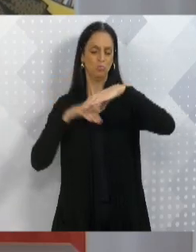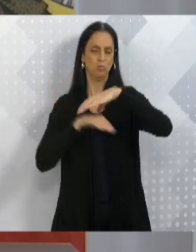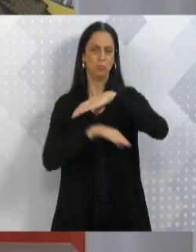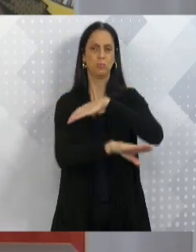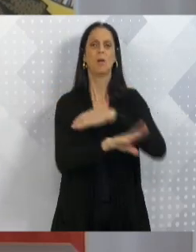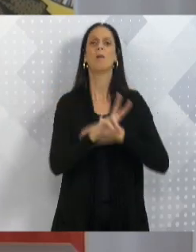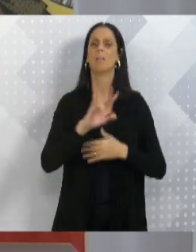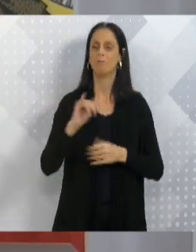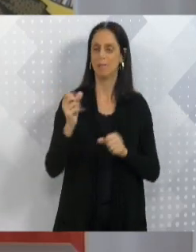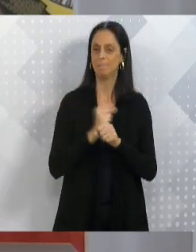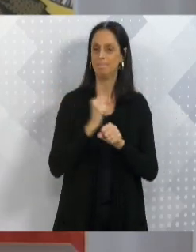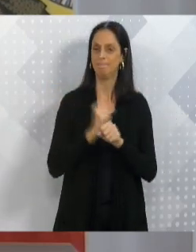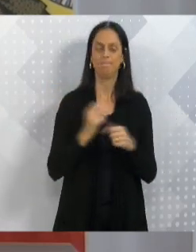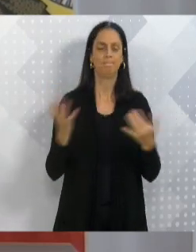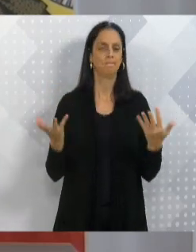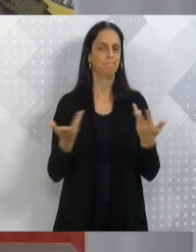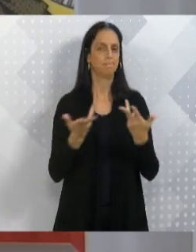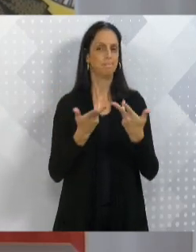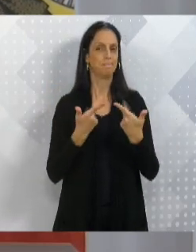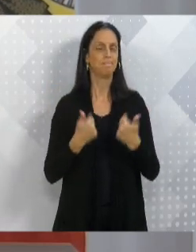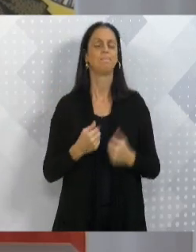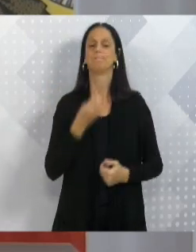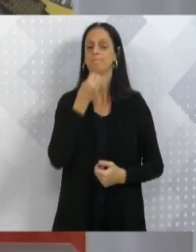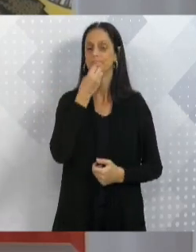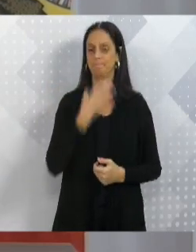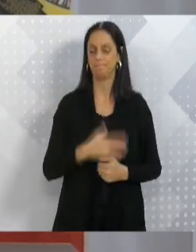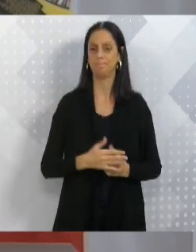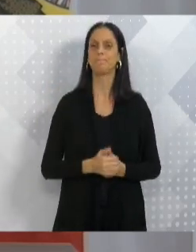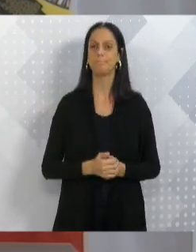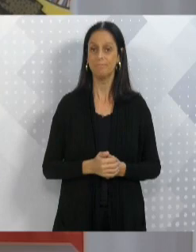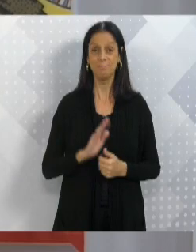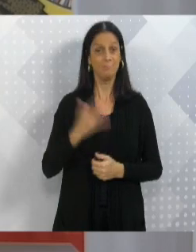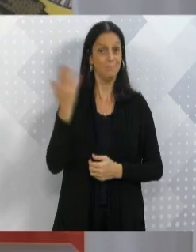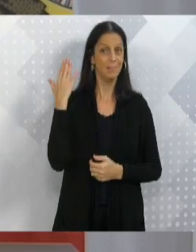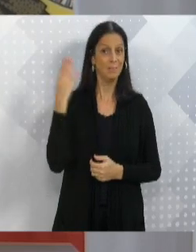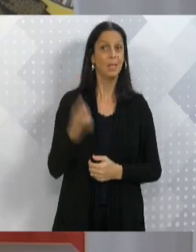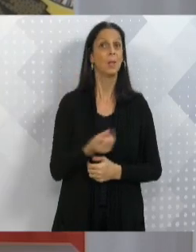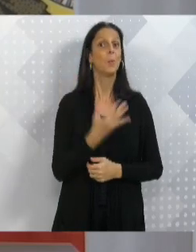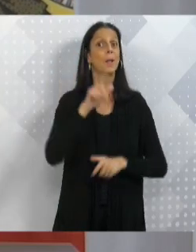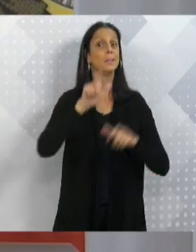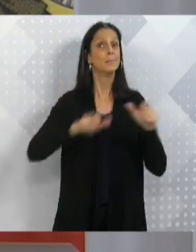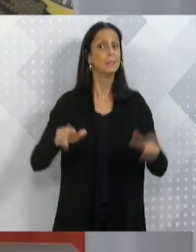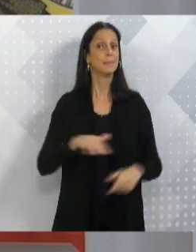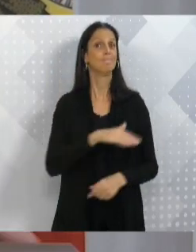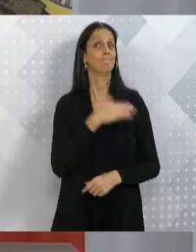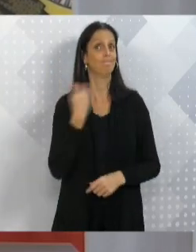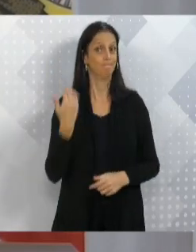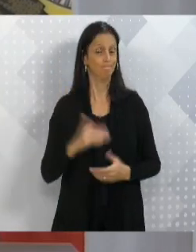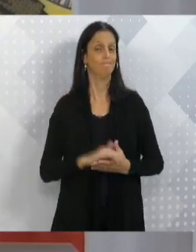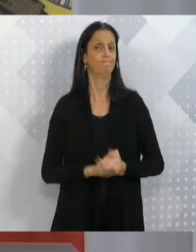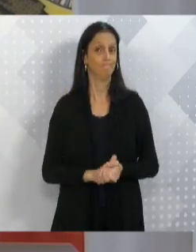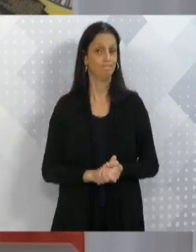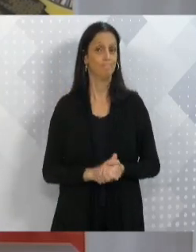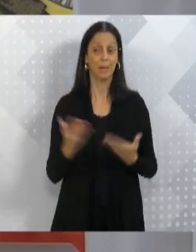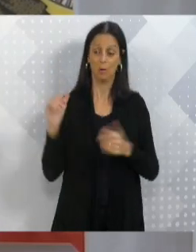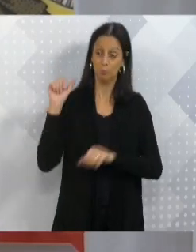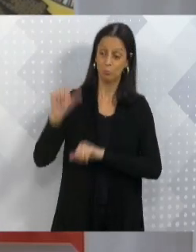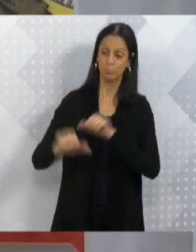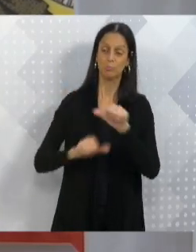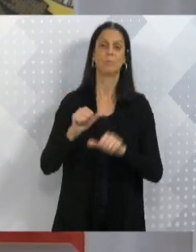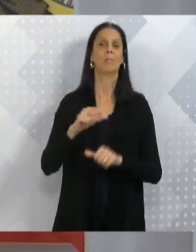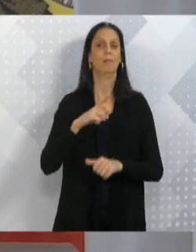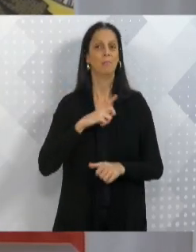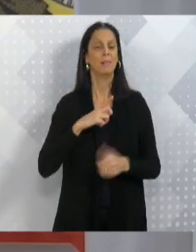Vereador Maurício, vereador Almir, vereador Ito, quantas vidas foram ceifadas ali? Isso realmente é qualidade de vida, isso é